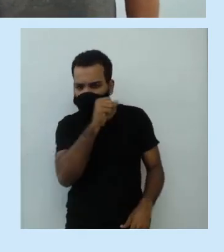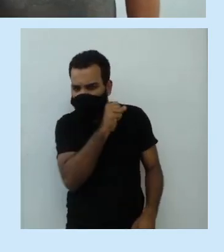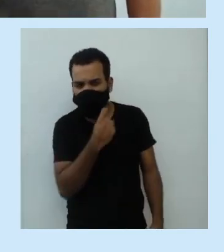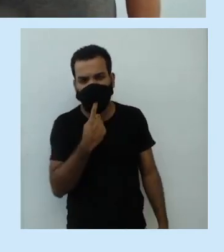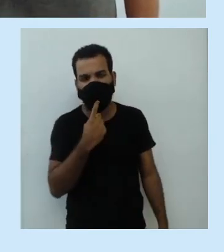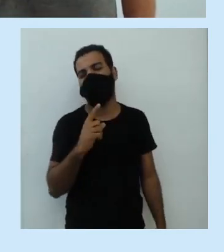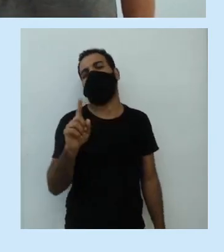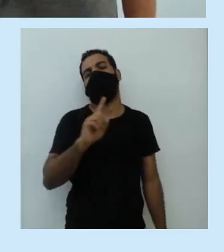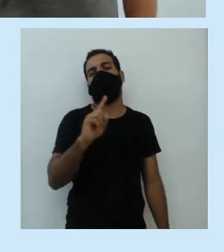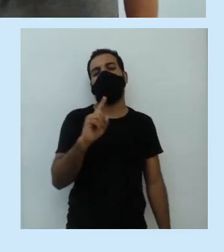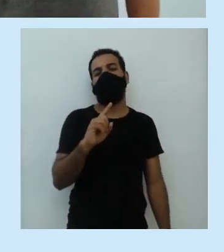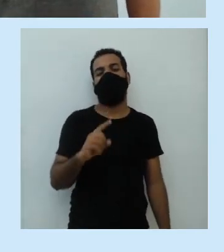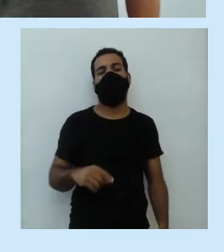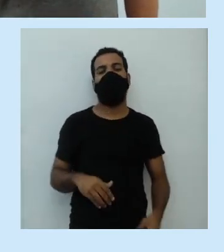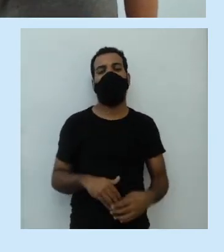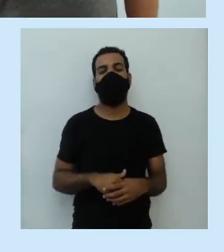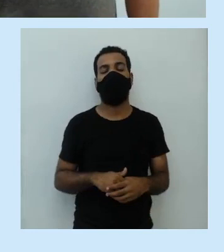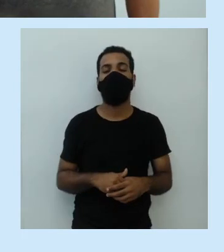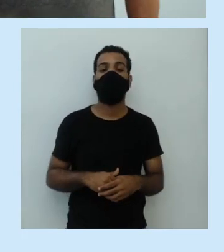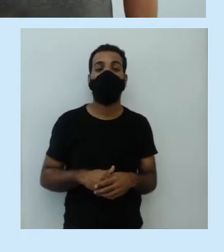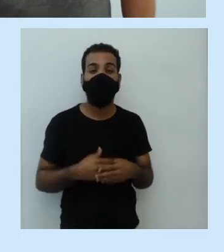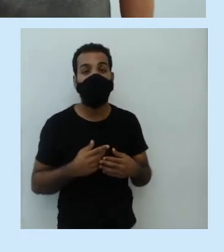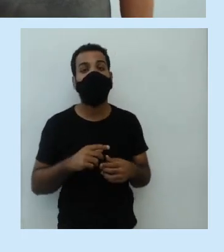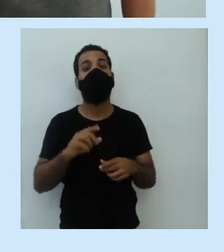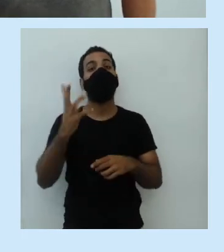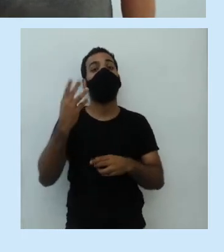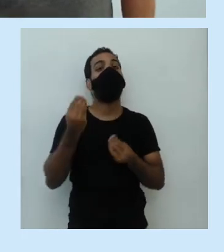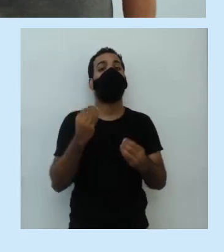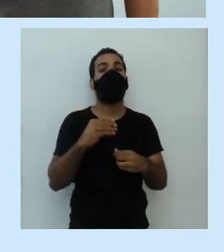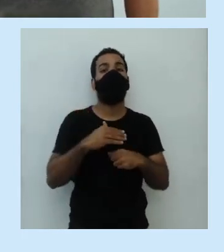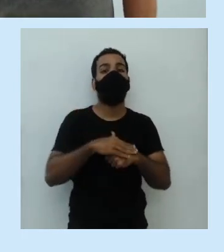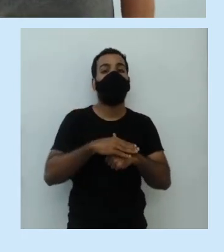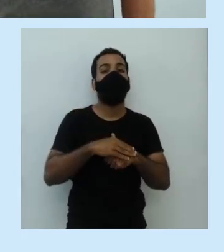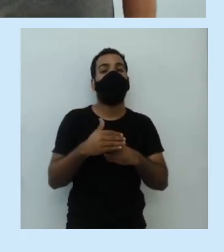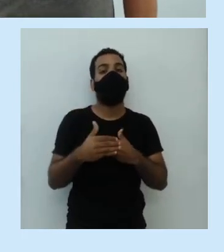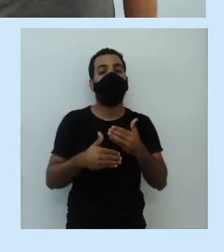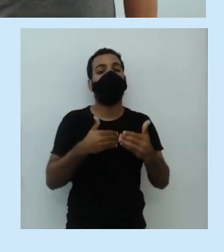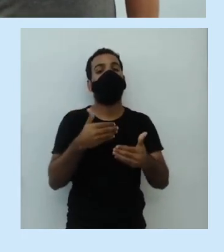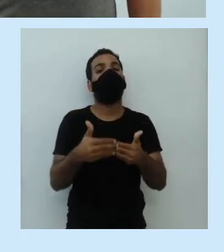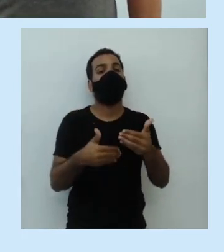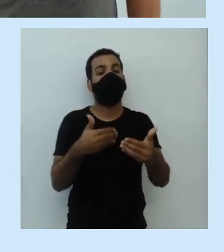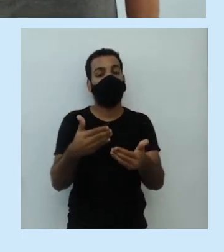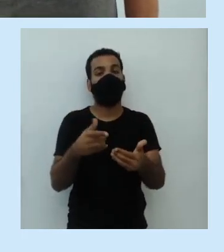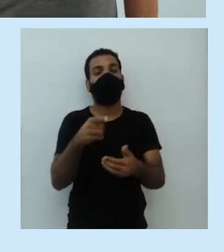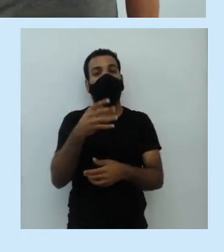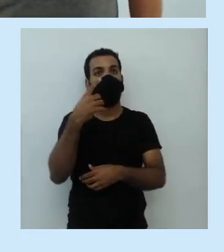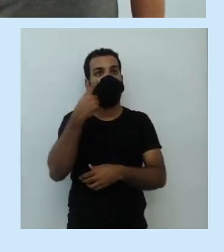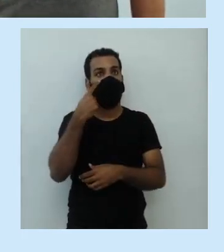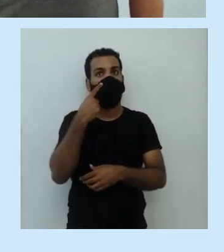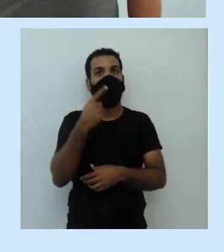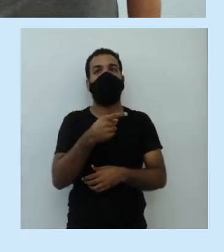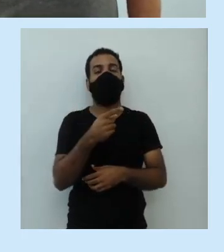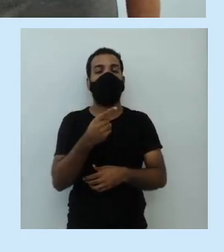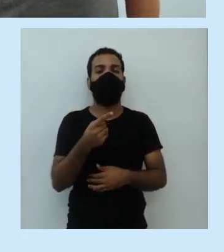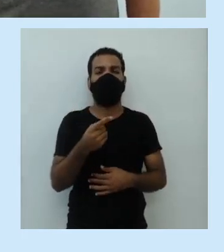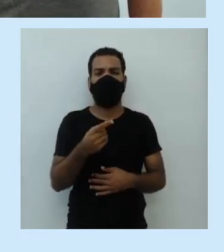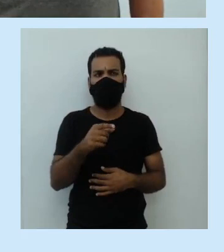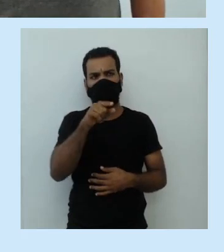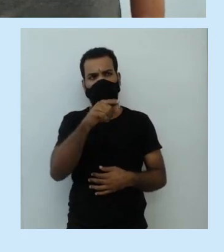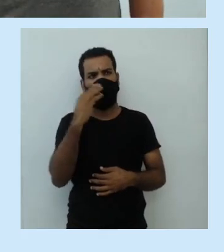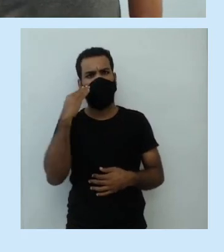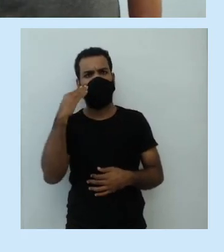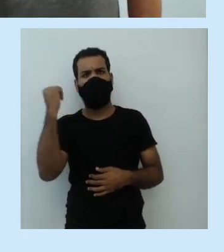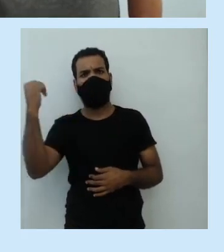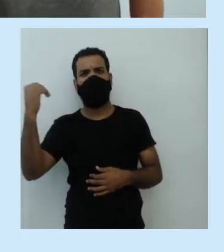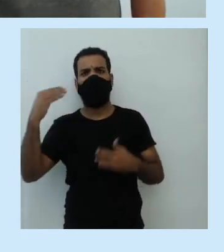relâmpago. Aconteceu o quê? De uma forma gradual, né? Aqueles jogadores que vocês veem lá, com tantos nomes, com